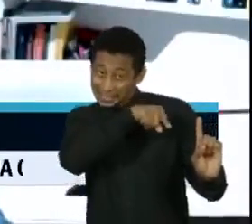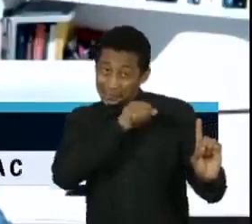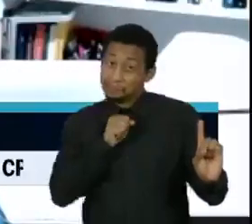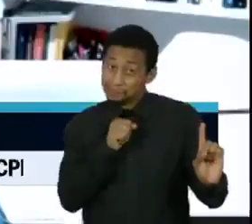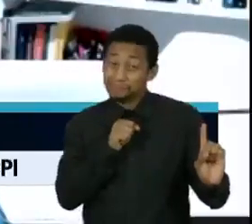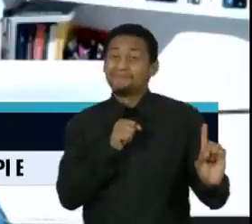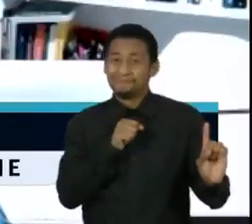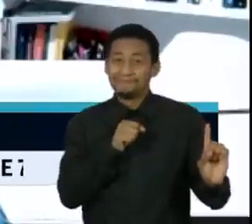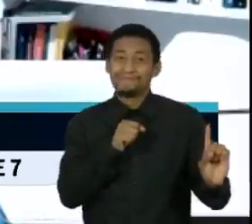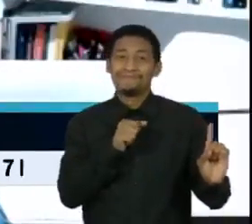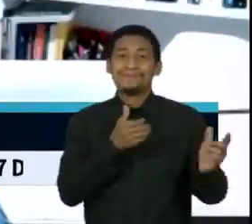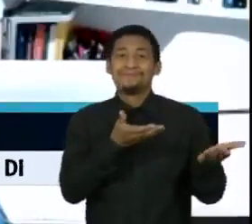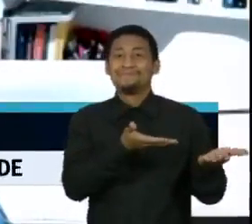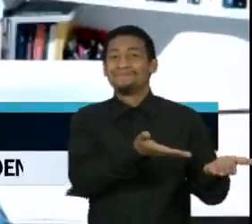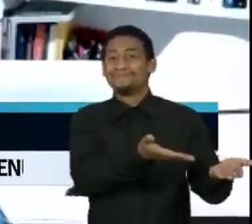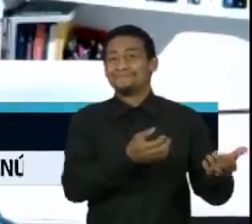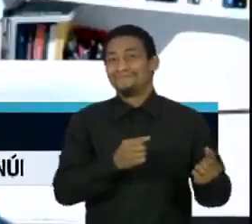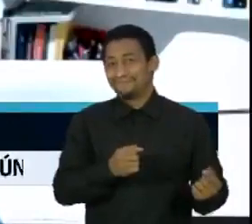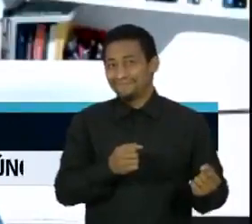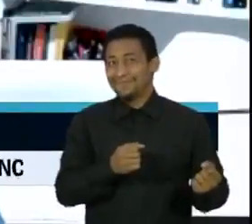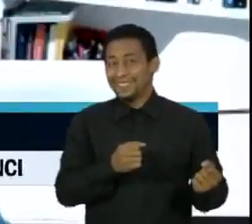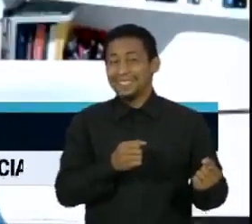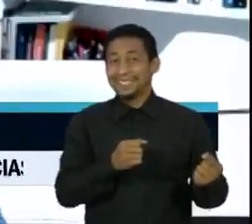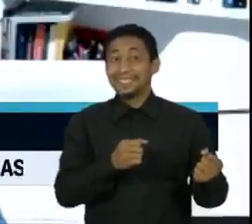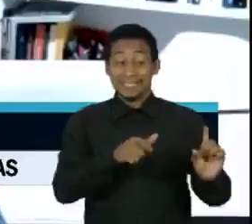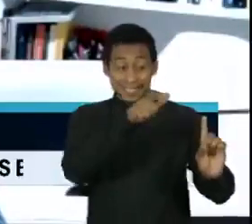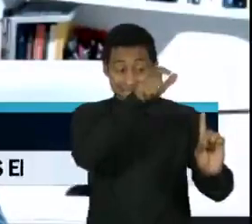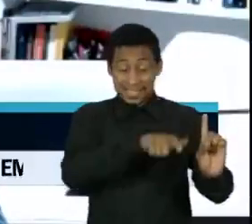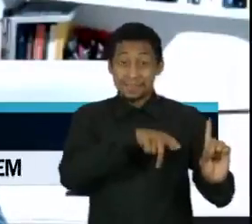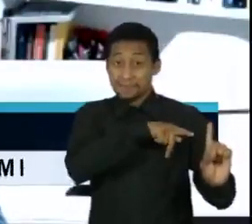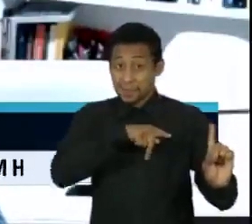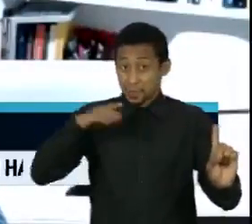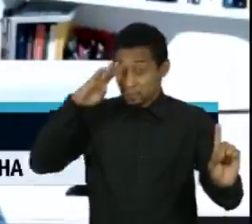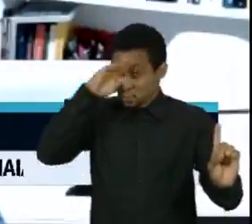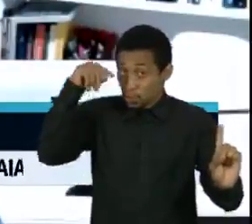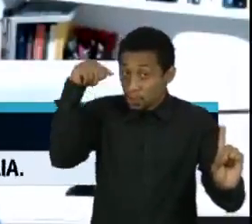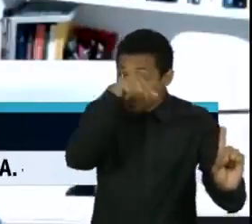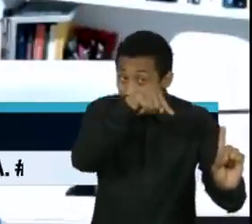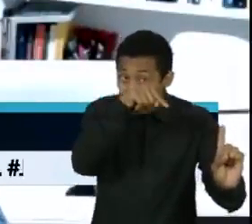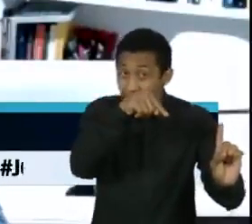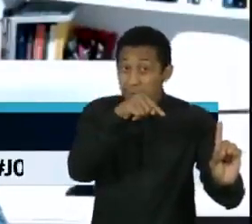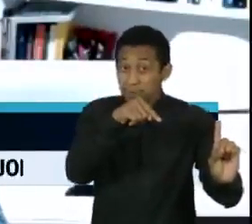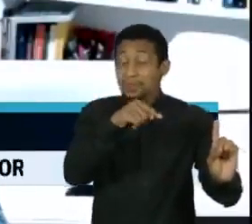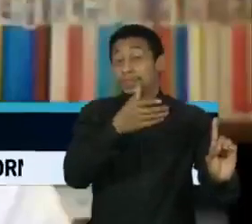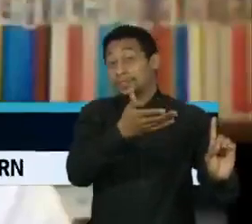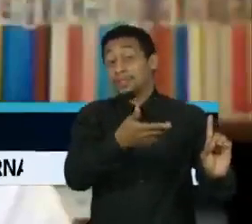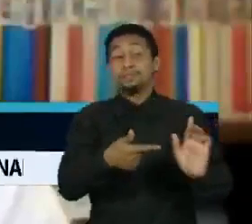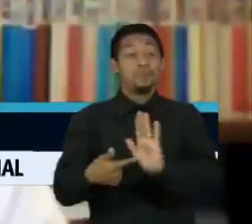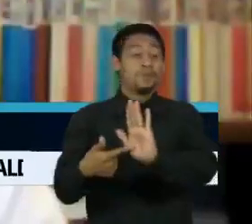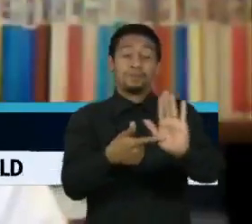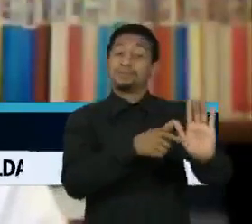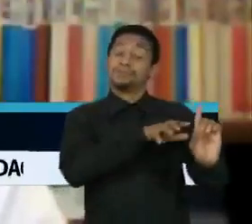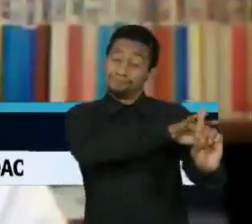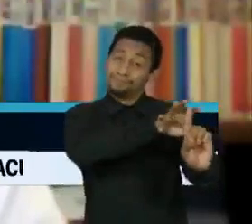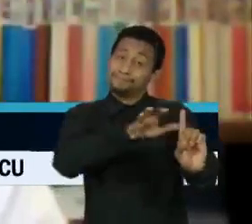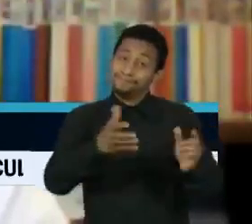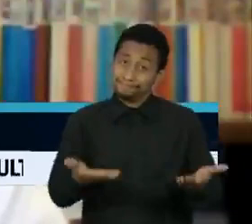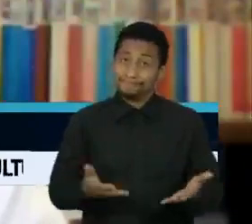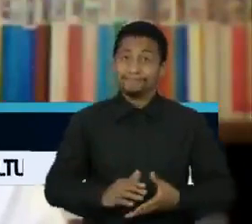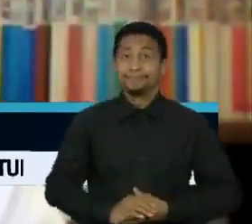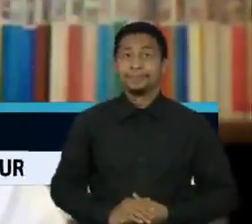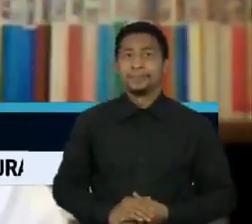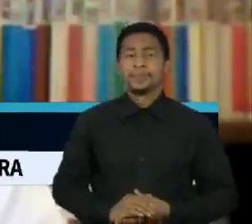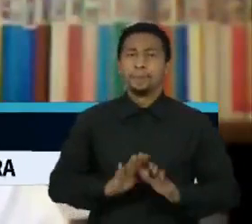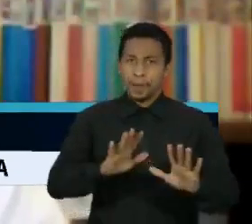Essa transferência da pessoa para o governo, ela sempre acaba aparecendo. Ainda assim, a taxa